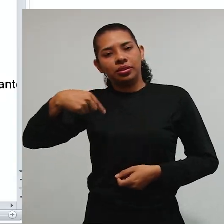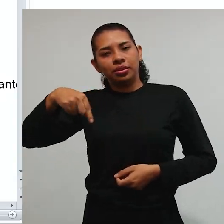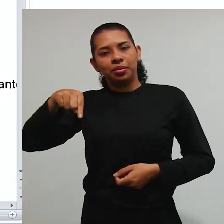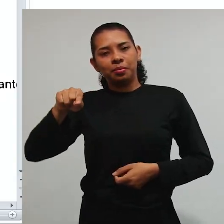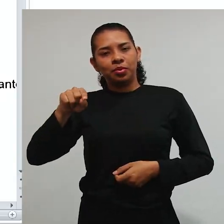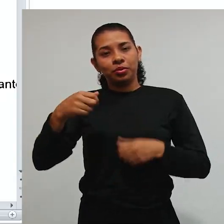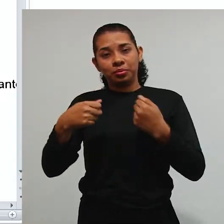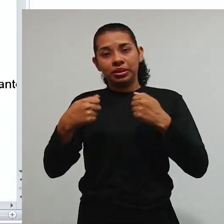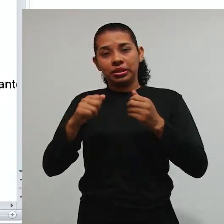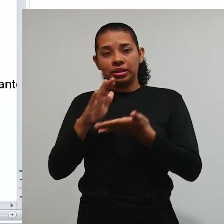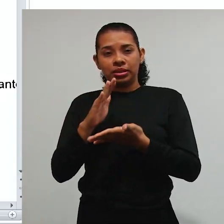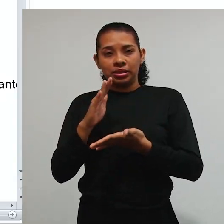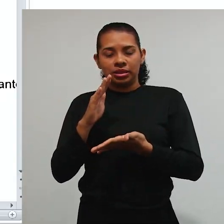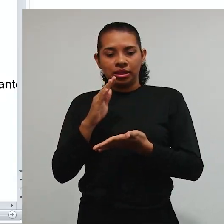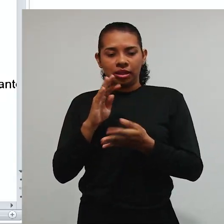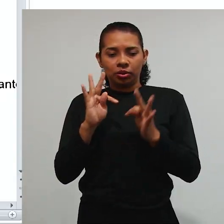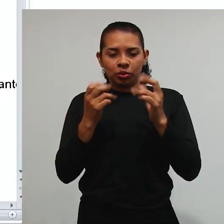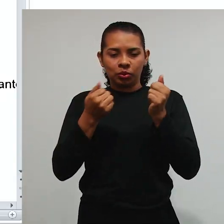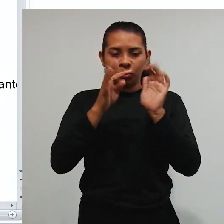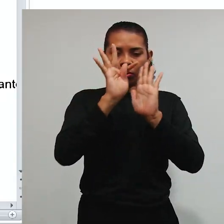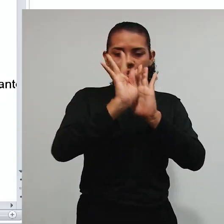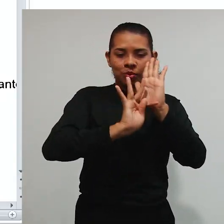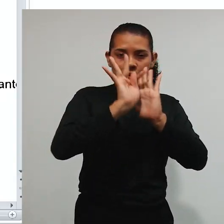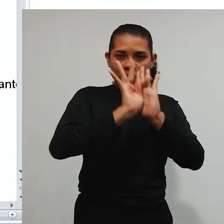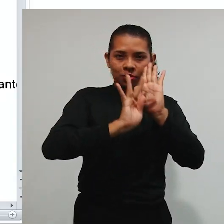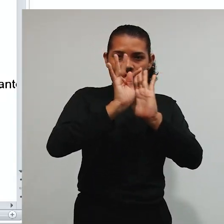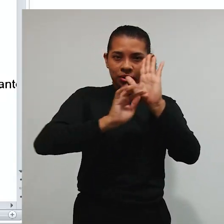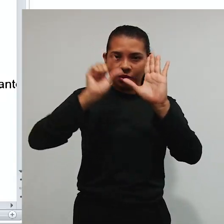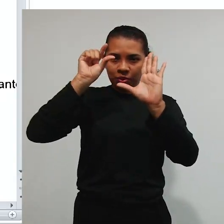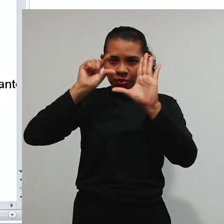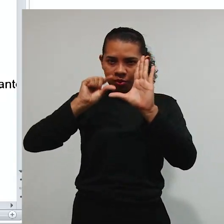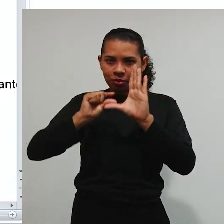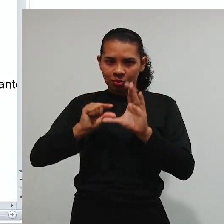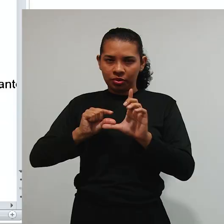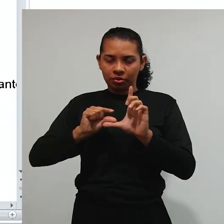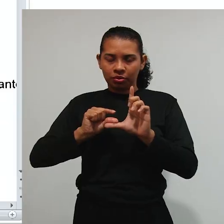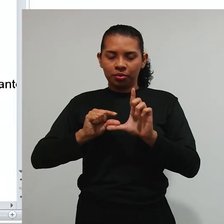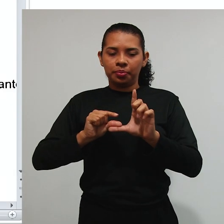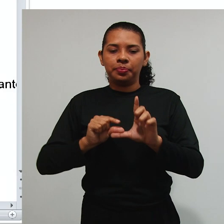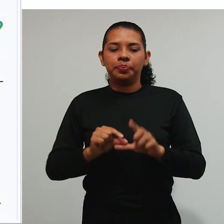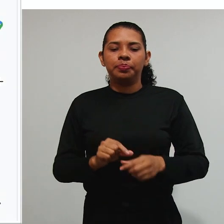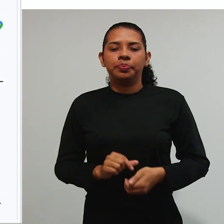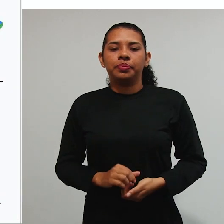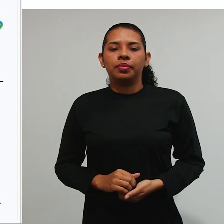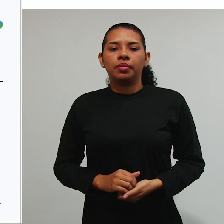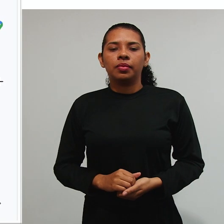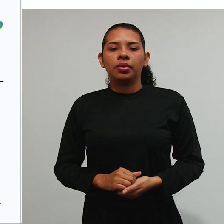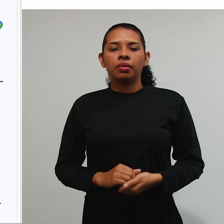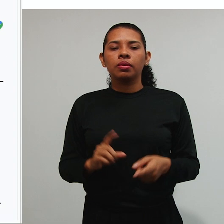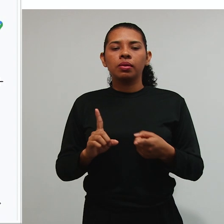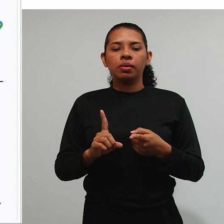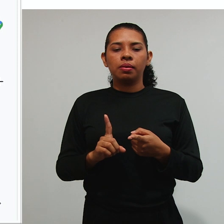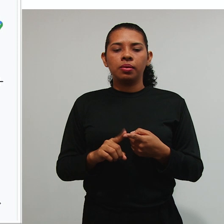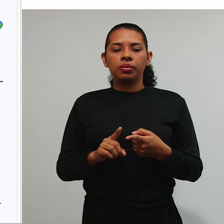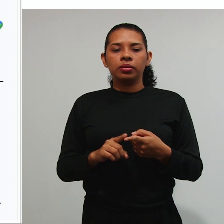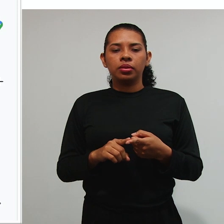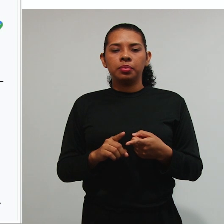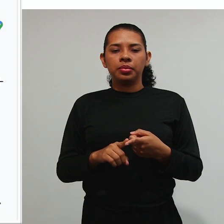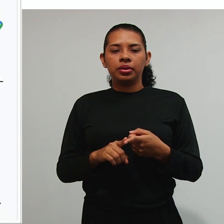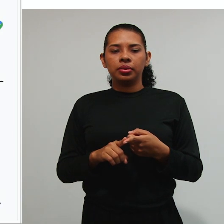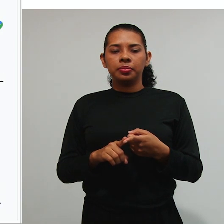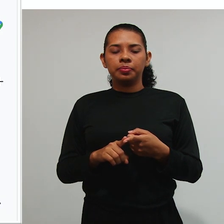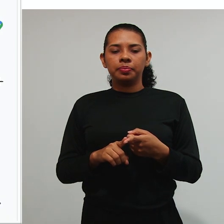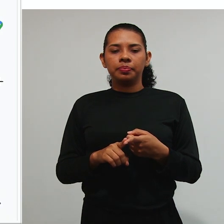a depender da instituição ou do evento no qual você vai fazer a formatação, tá? Aqui no